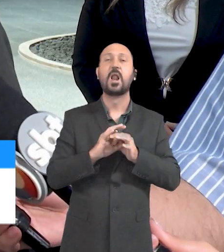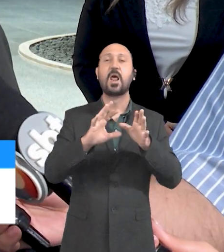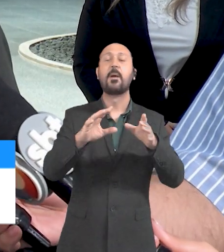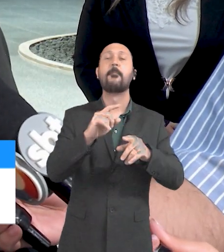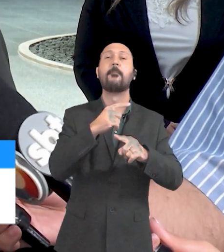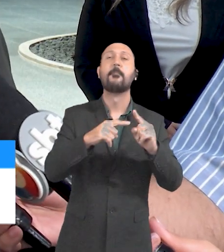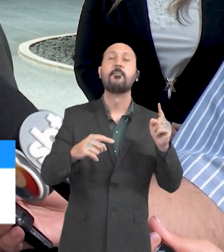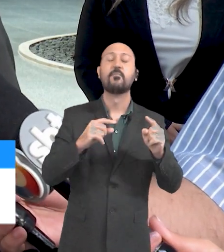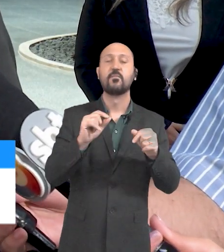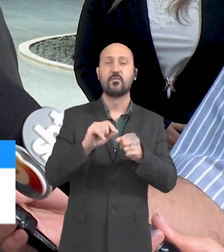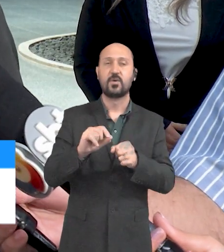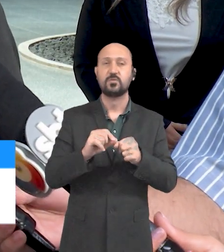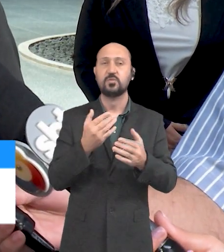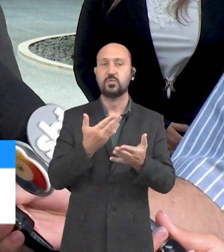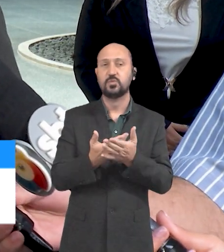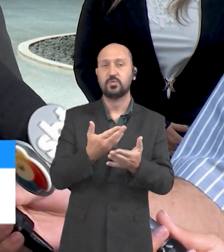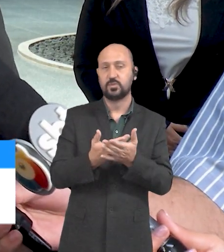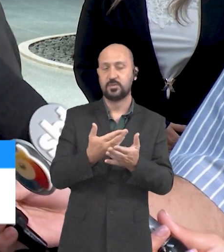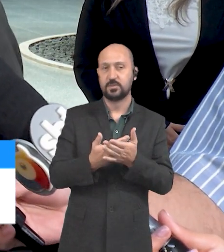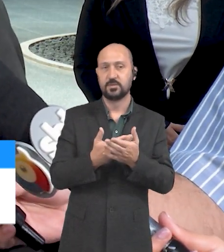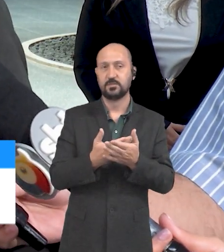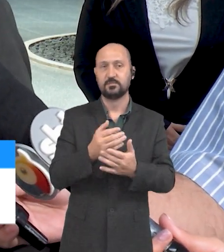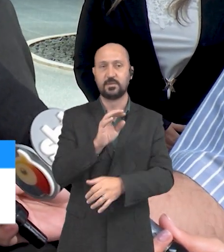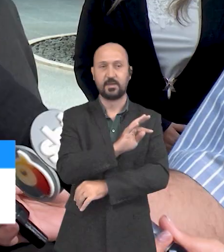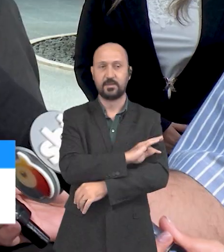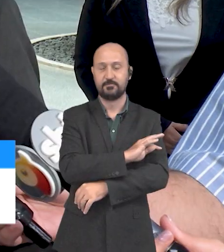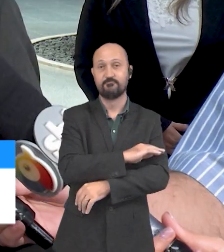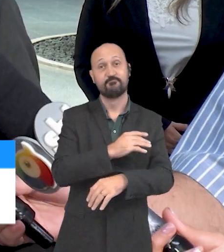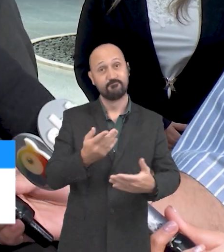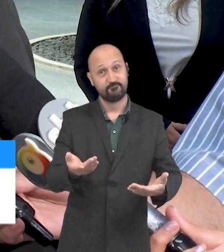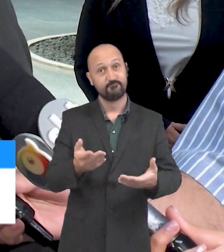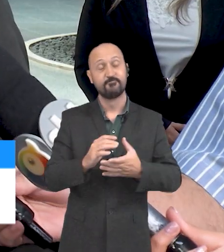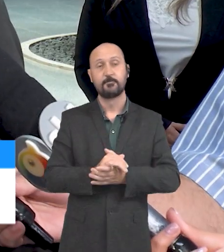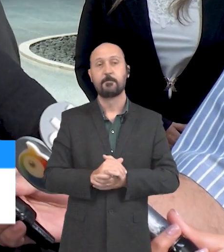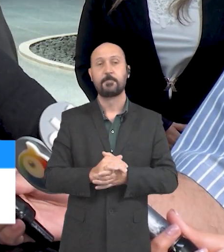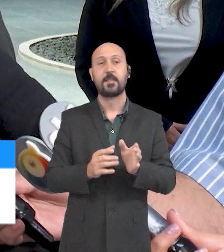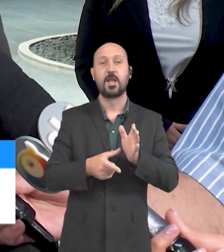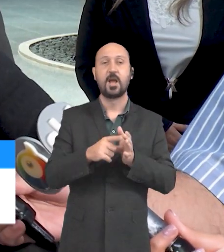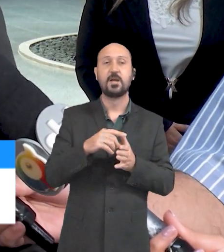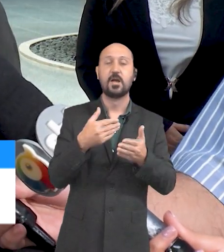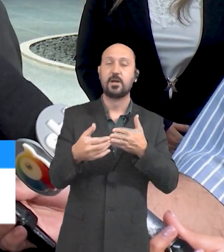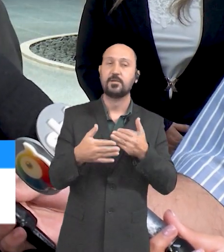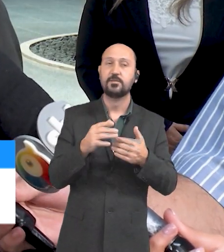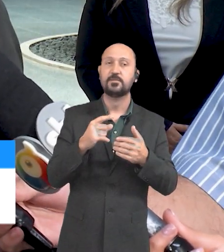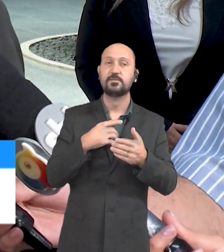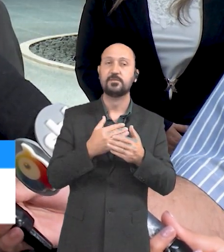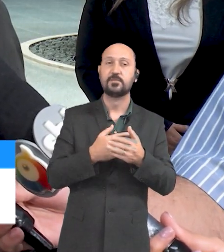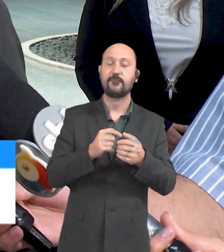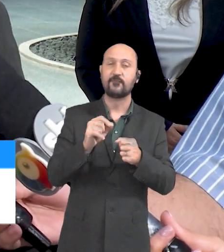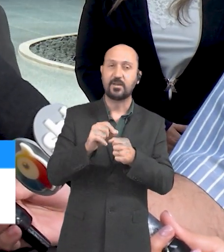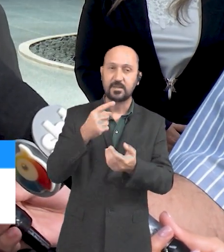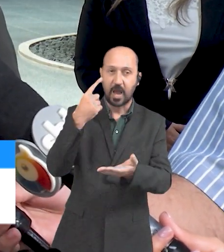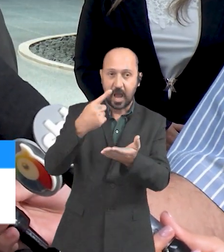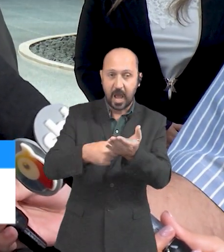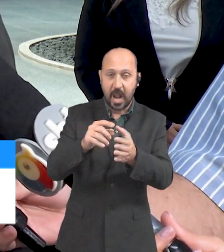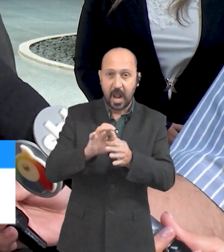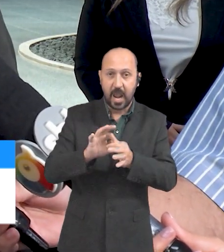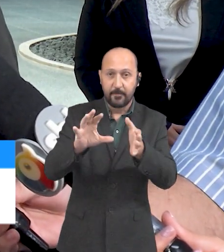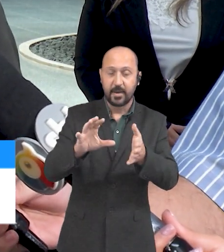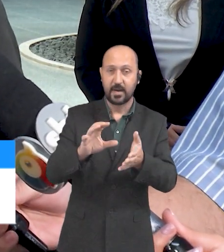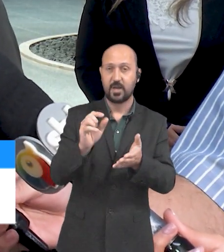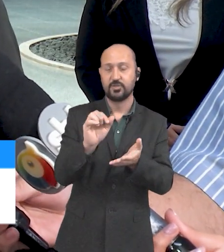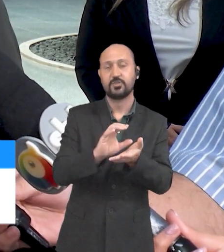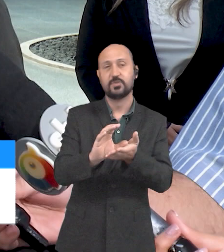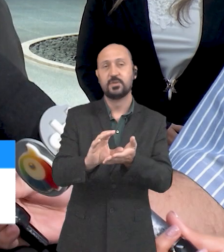de concessão para que seja feito o estudo de viabilidade técnica. Antes de qualquer coisa, antes da gente firmar essa